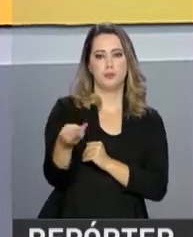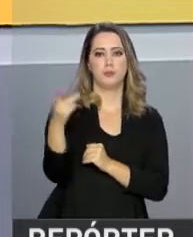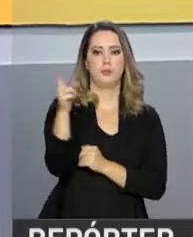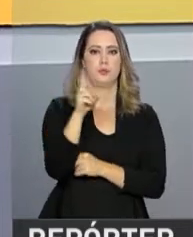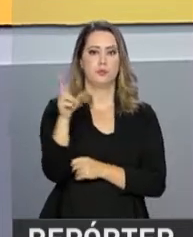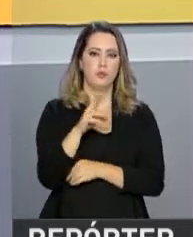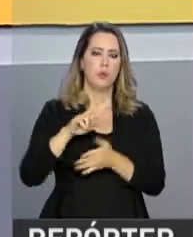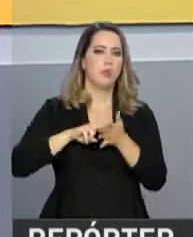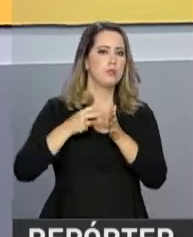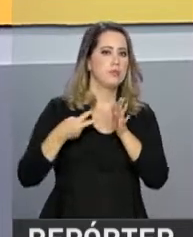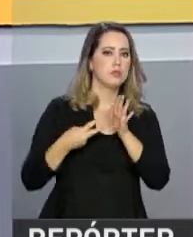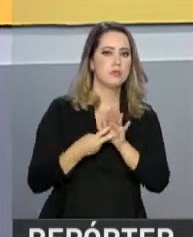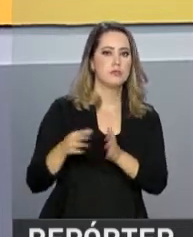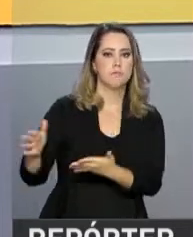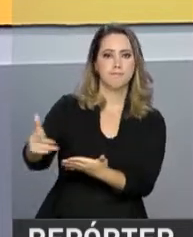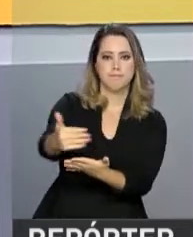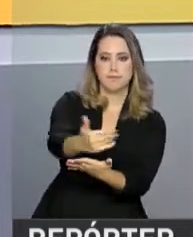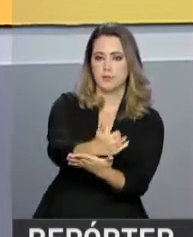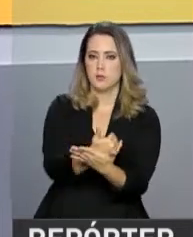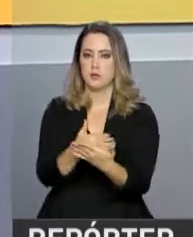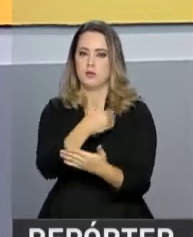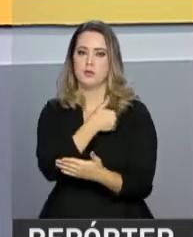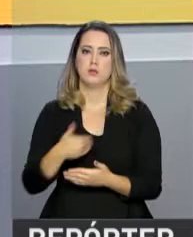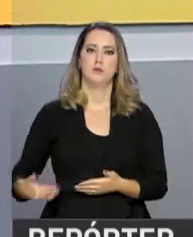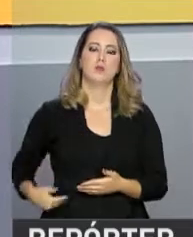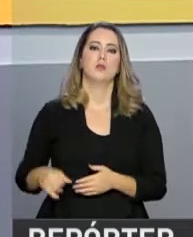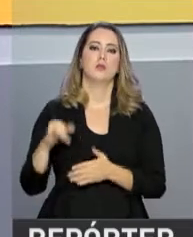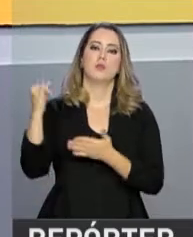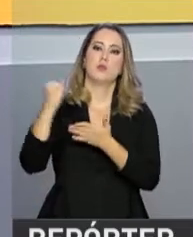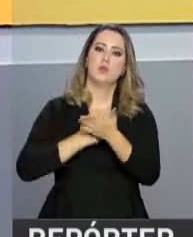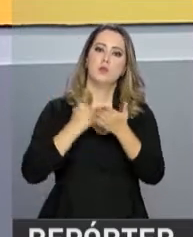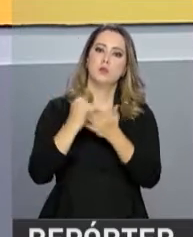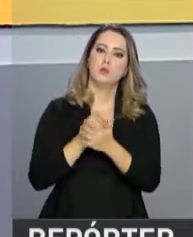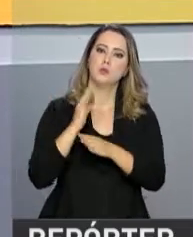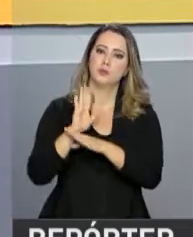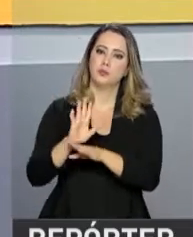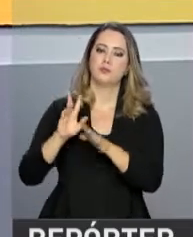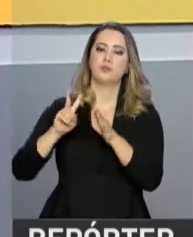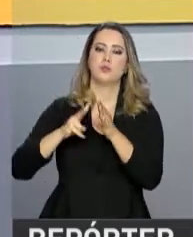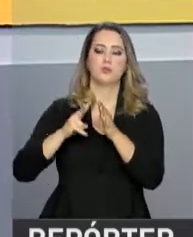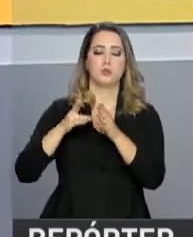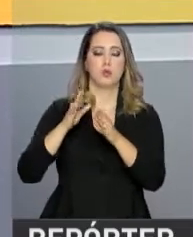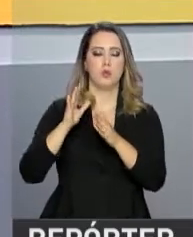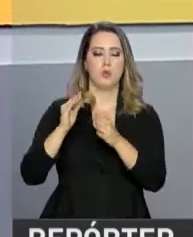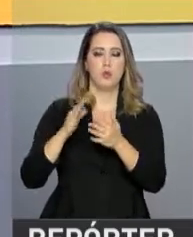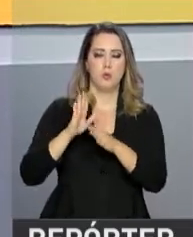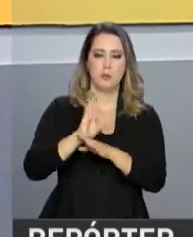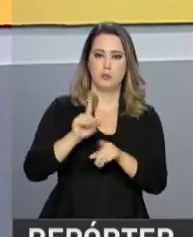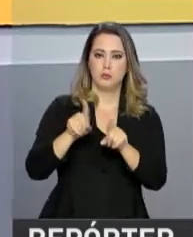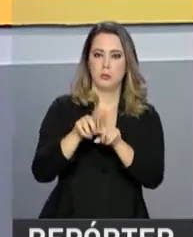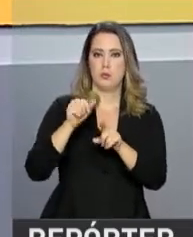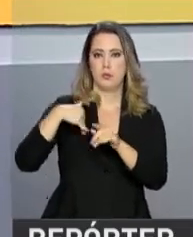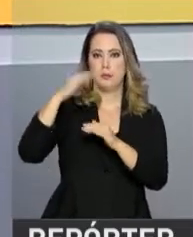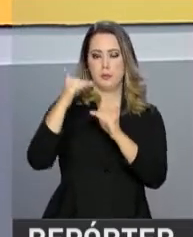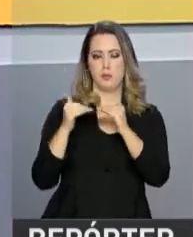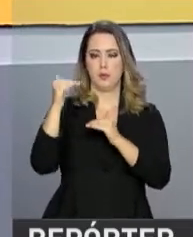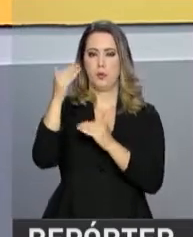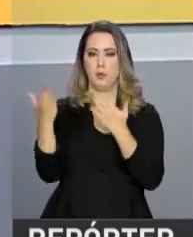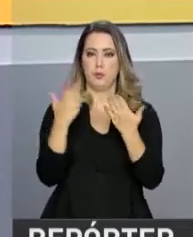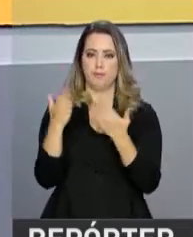5,190 bilhões de reais. Isso significa que as receitas do governo, com impostos e contribuições, superaram as despesas durante o